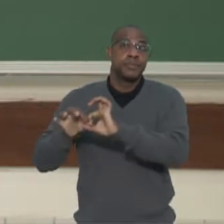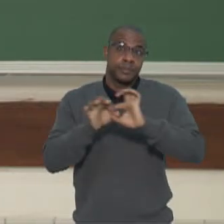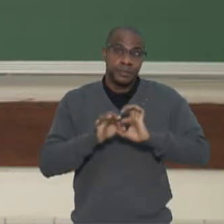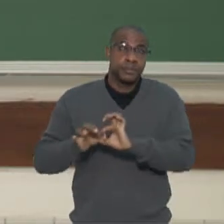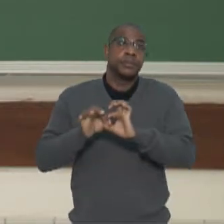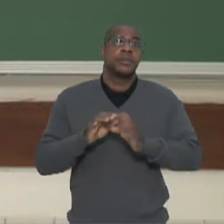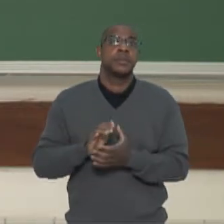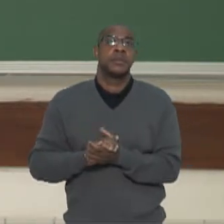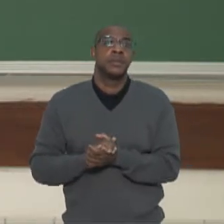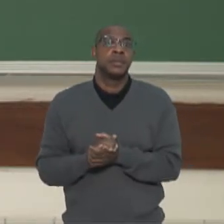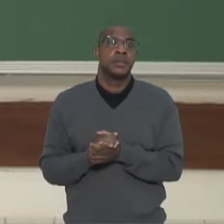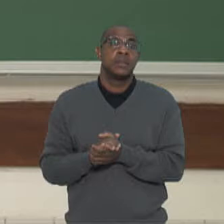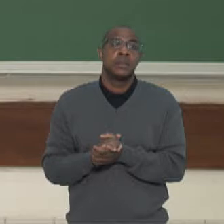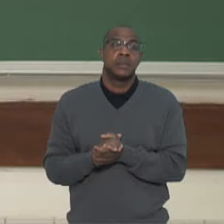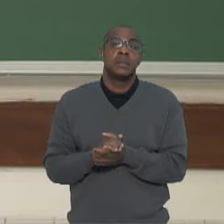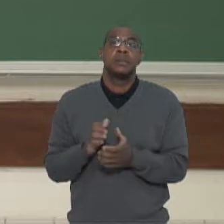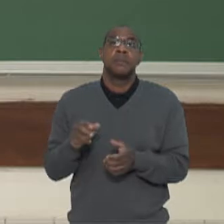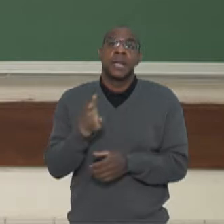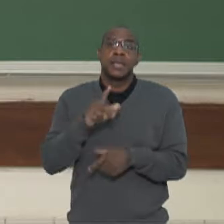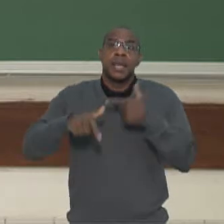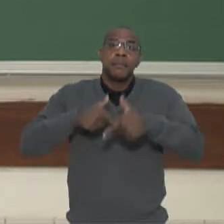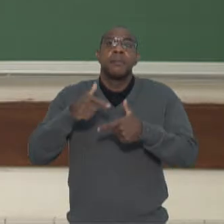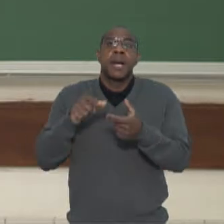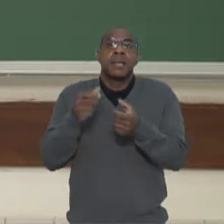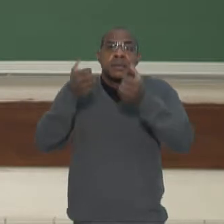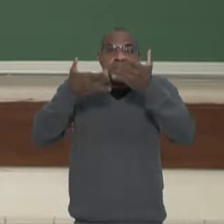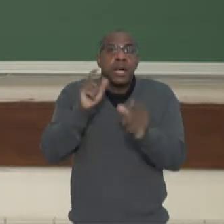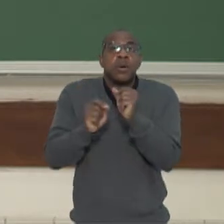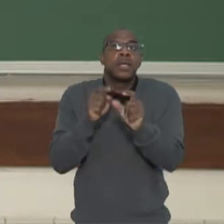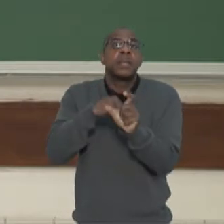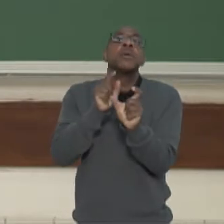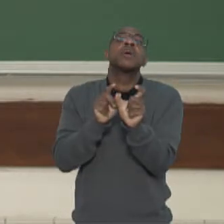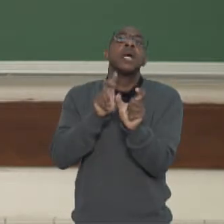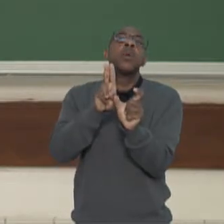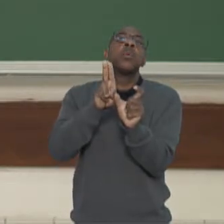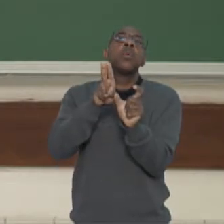trabalhar um pouco essa questão de união, beleza?